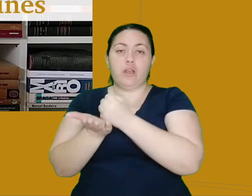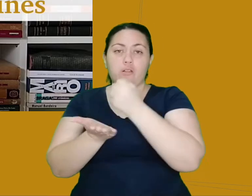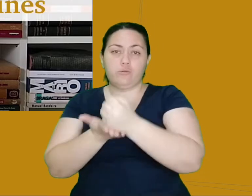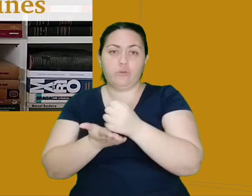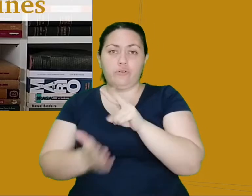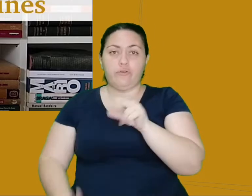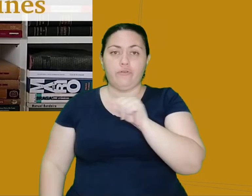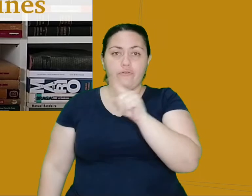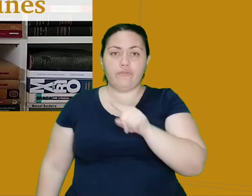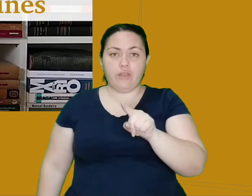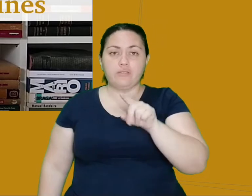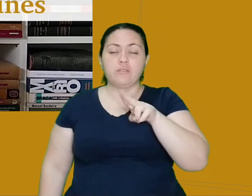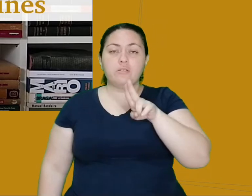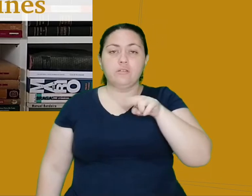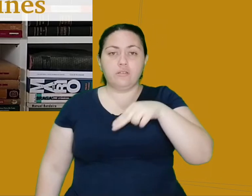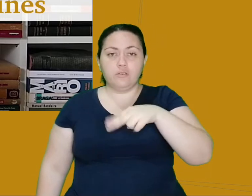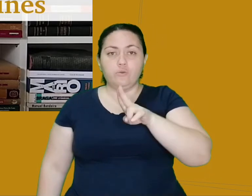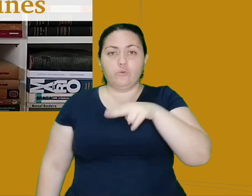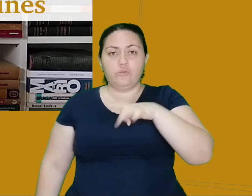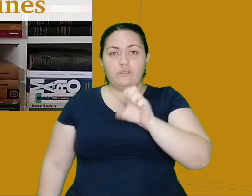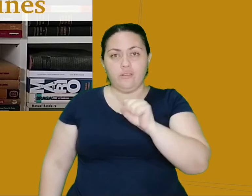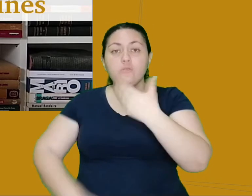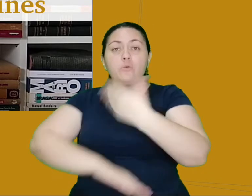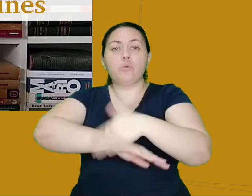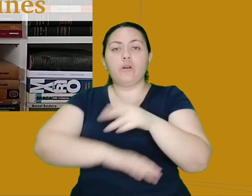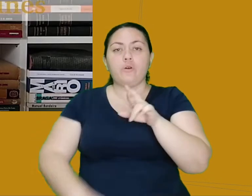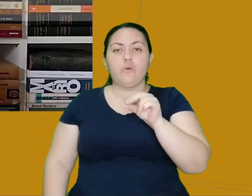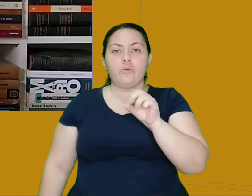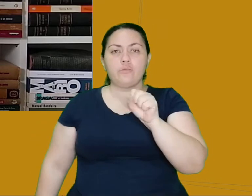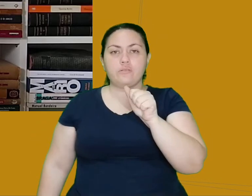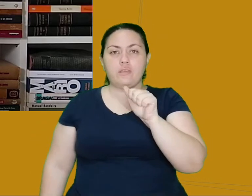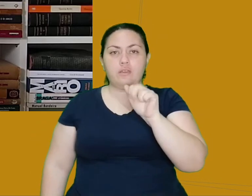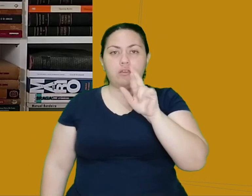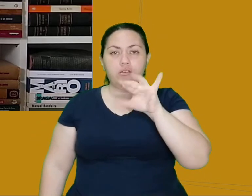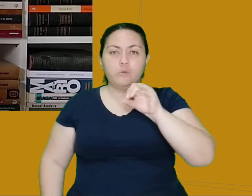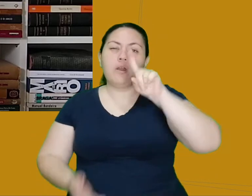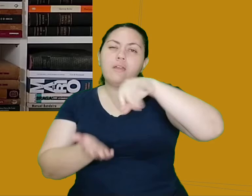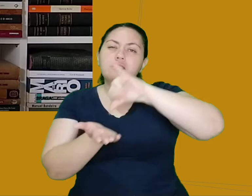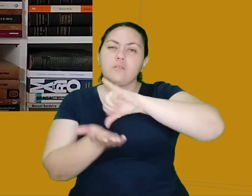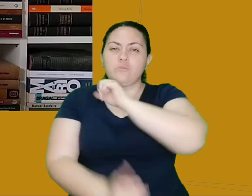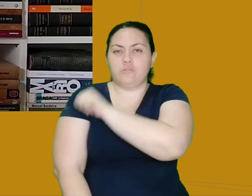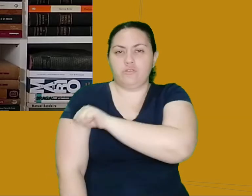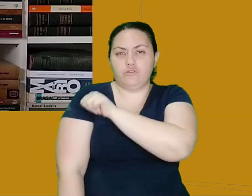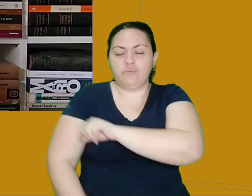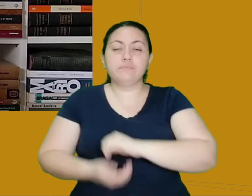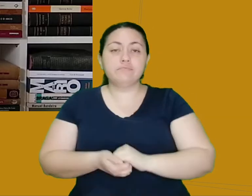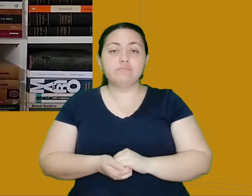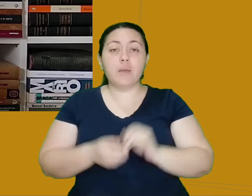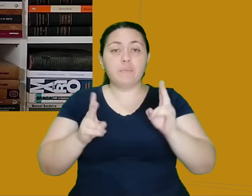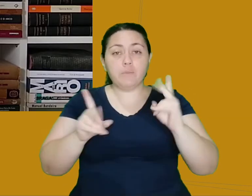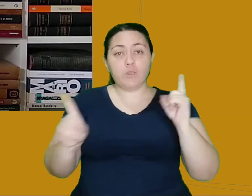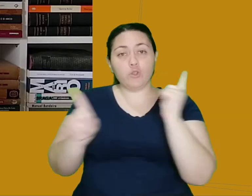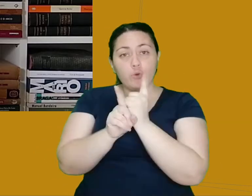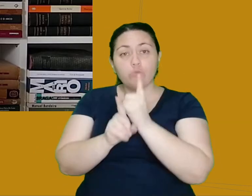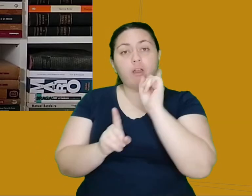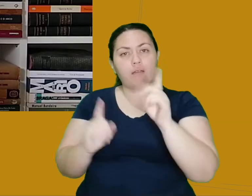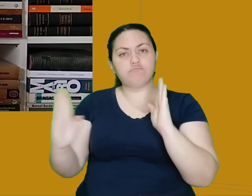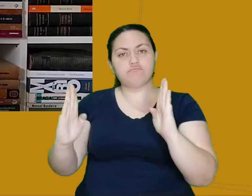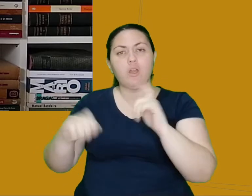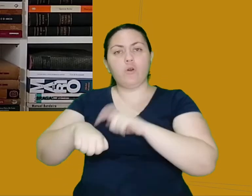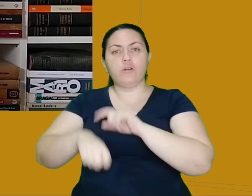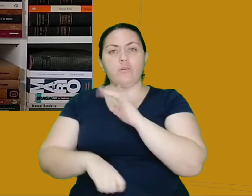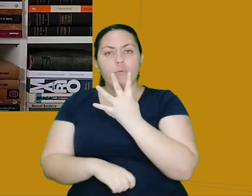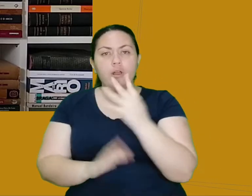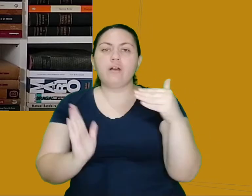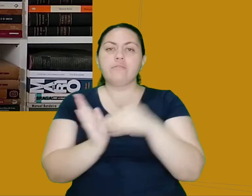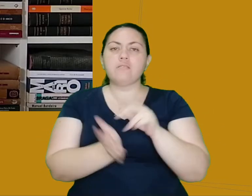cartório de Vaz Nunes, na Rua do Rosário, que fica no centro do Rio de Janeiro. Toda a ação do conto vai se desenvolver nesse cenário, entre as